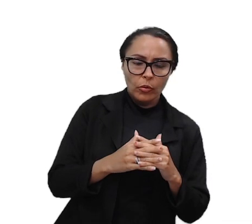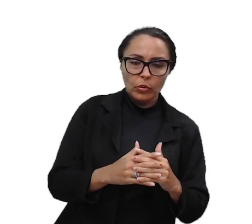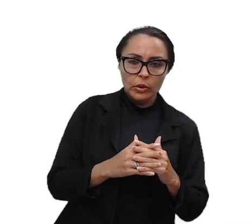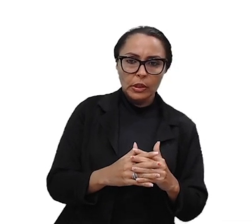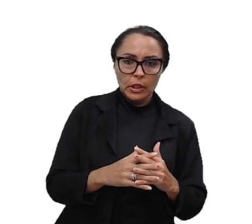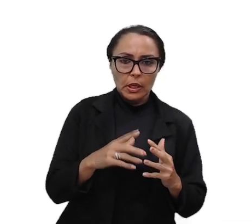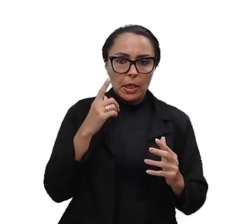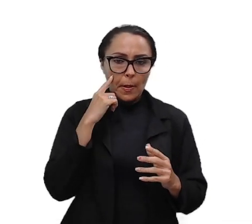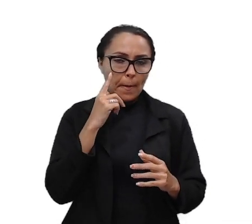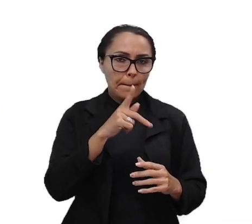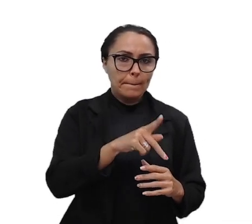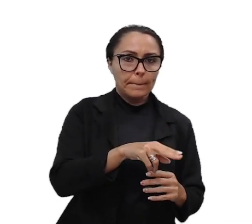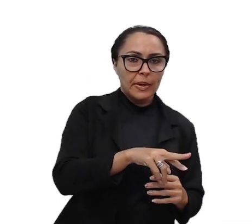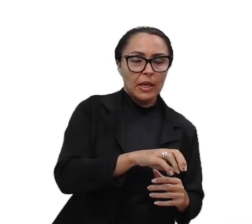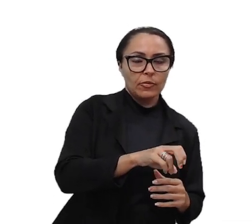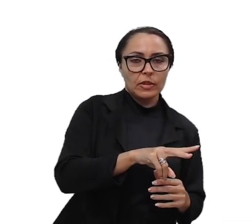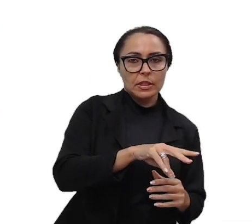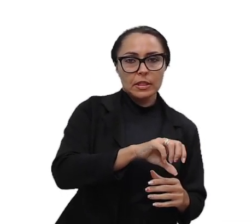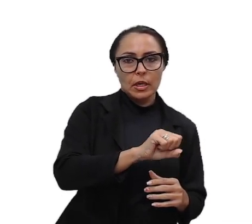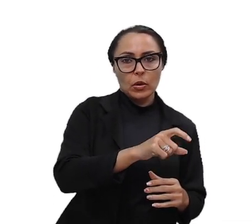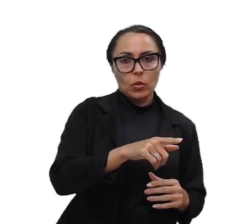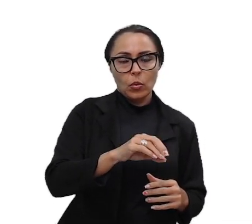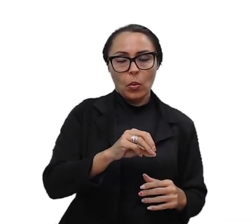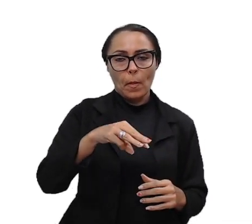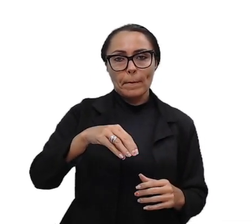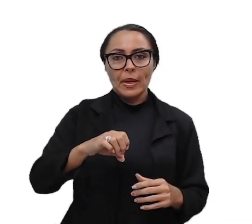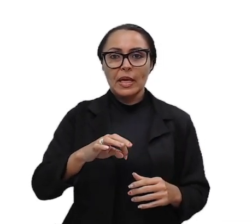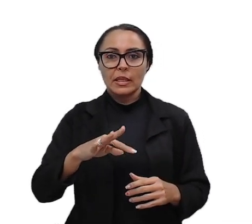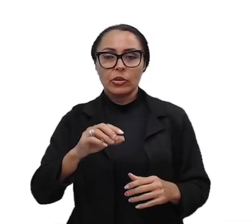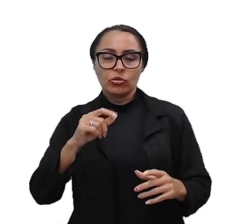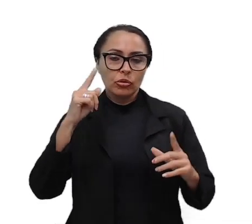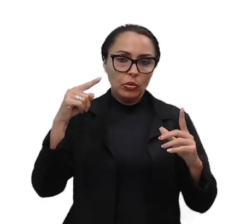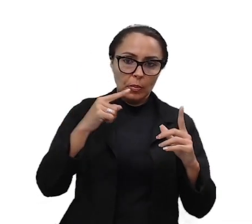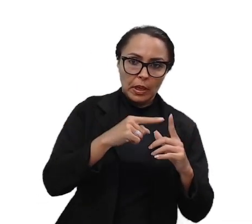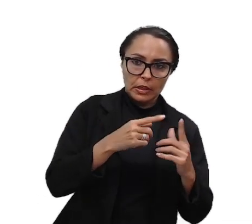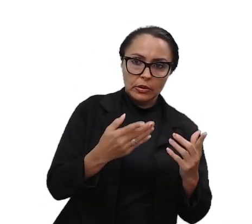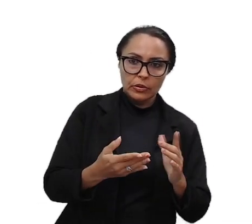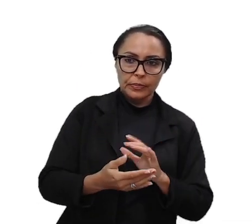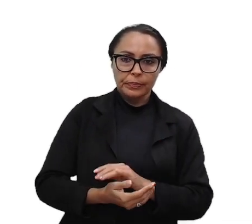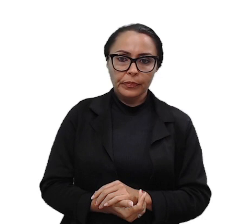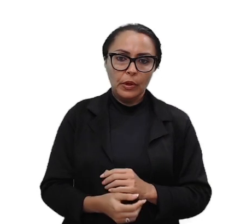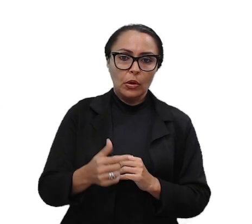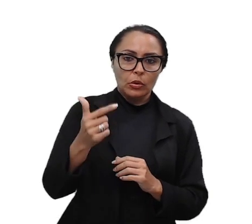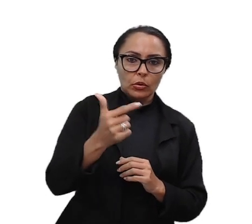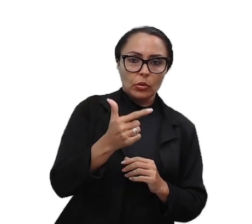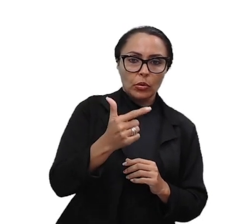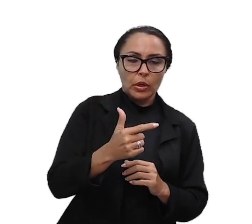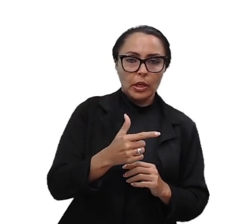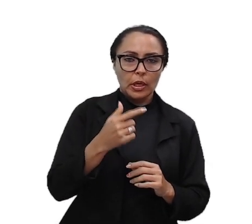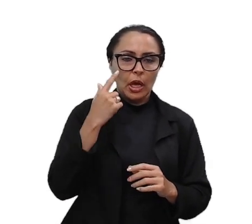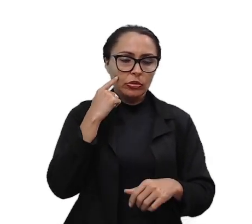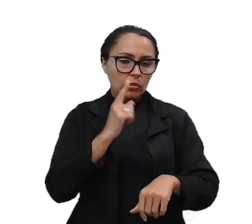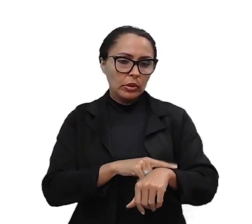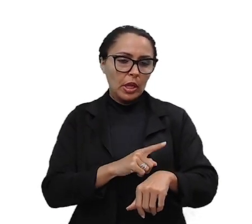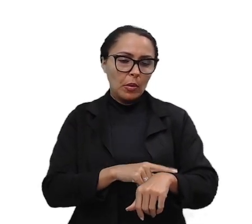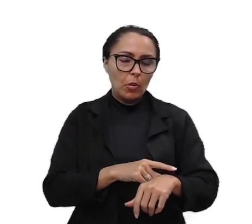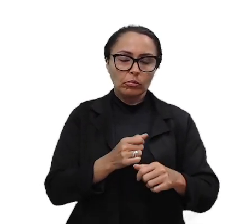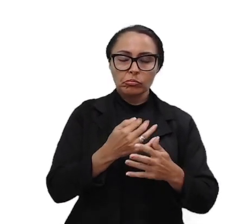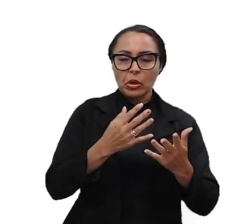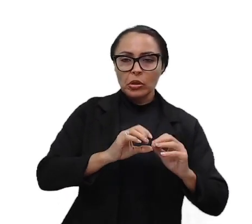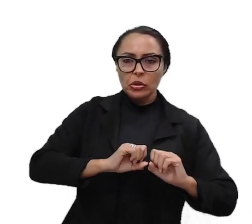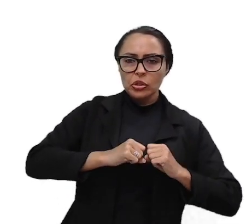metas, é um erro subsequente. Considerar metas como se fossem previsões. Erro 2. Gastar o tempo e